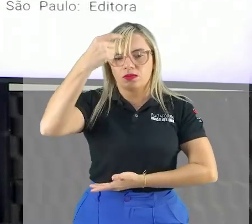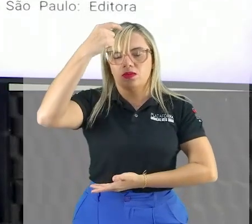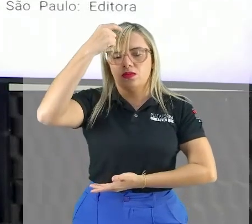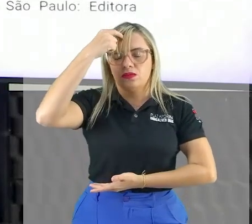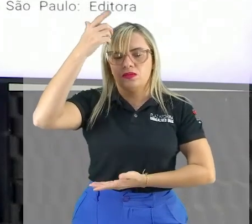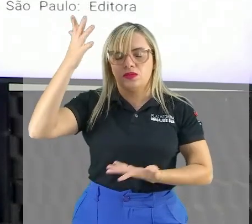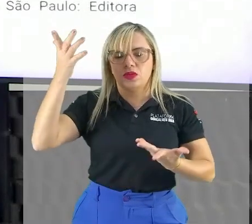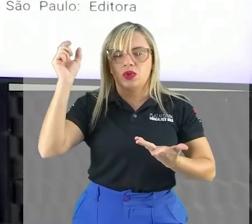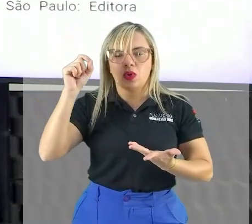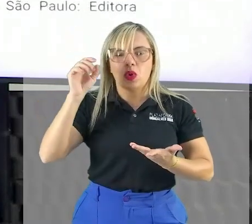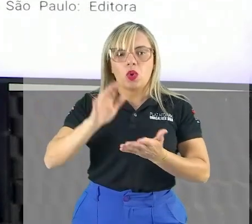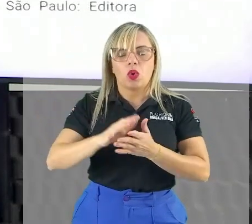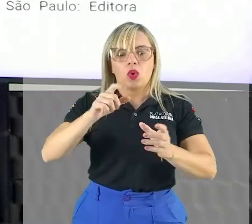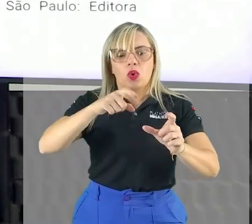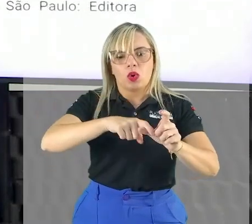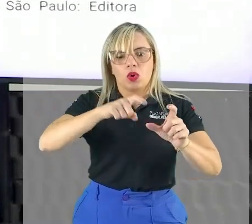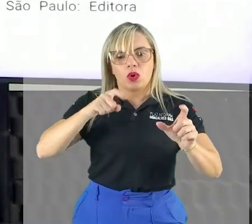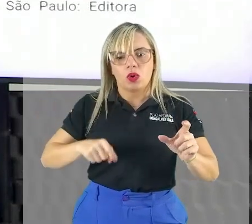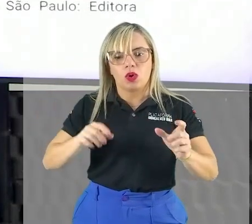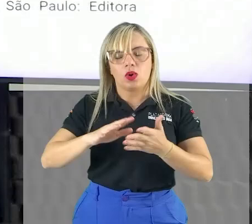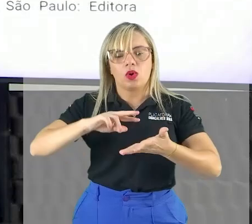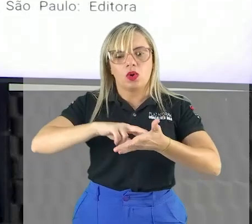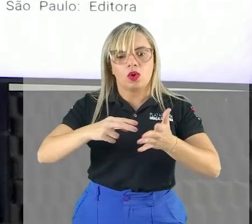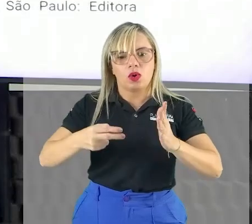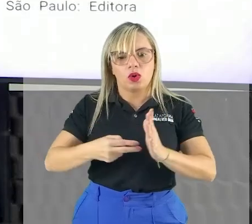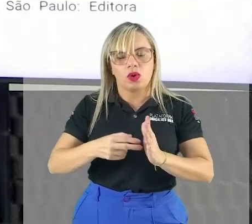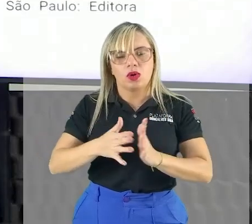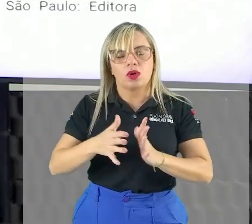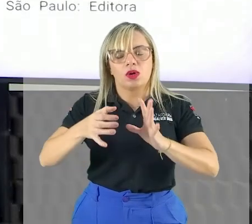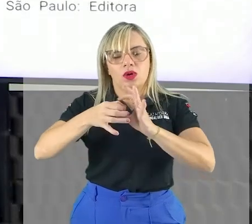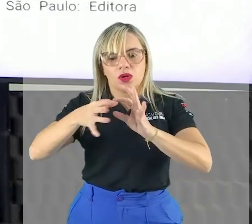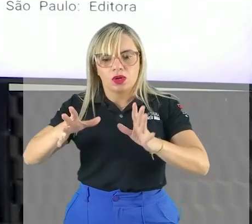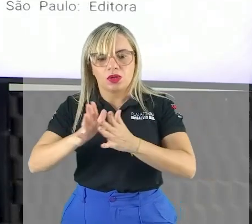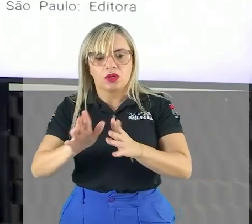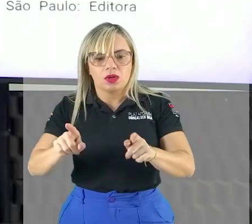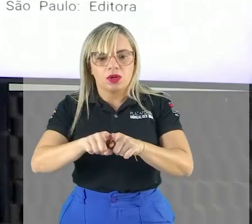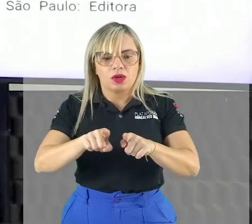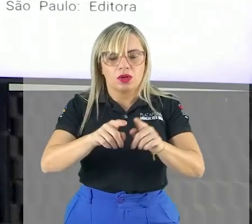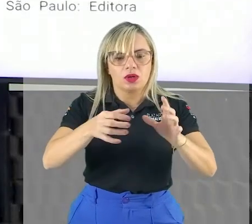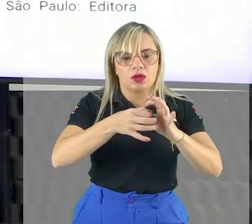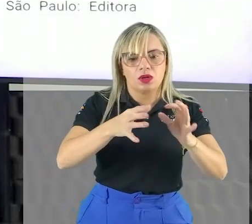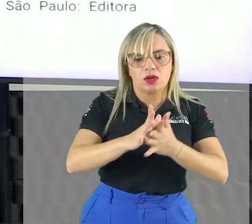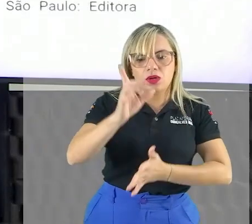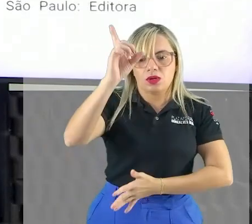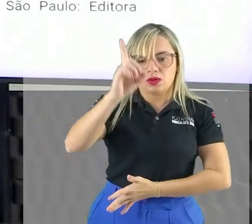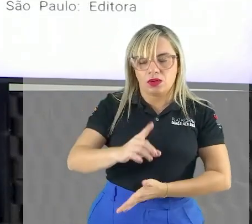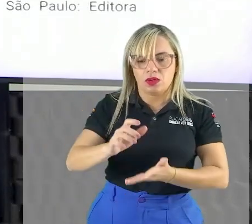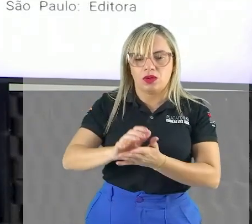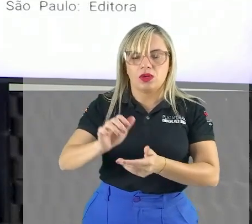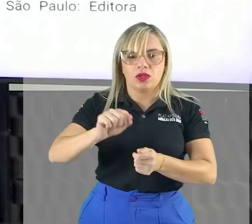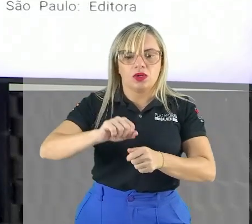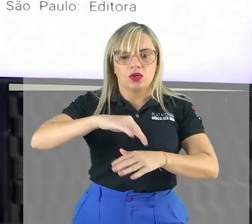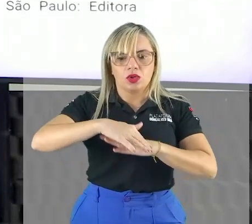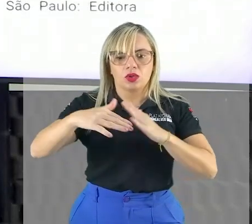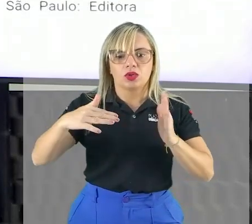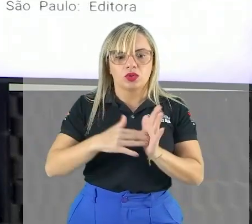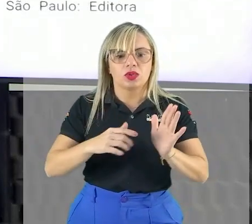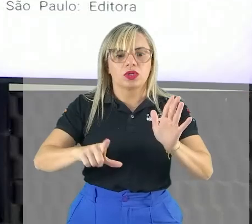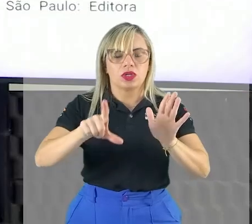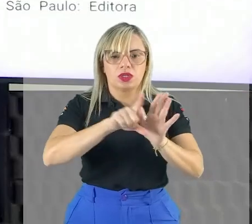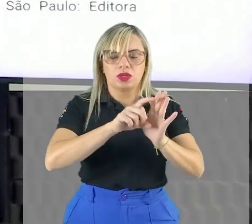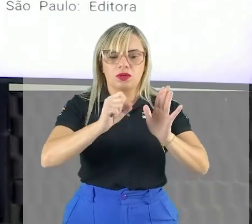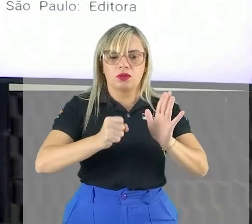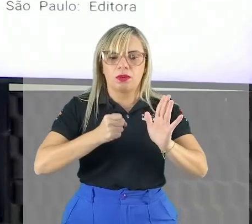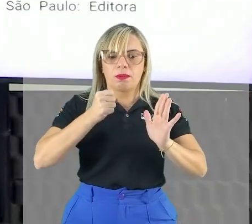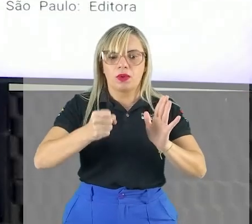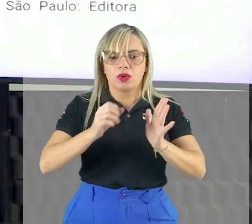é independência e o que é liberdade. A liberdade é o direito de fazer tudo o que as leis permitem. Se um cidadão pudesse